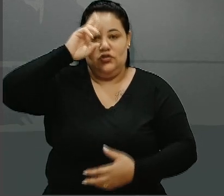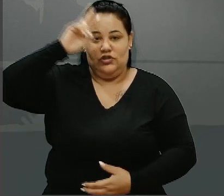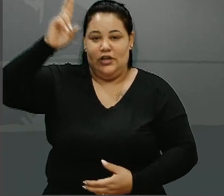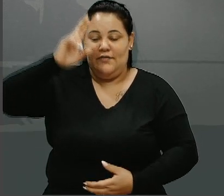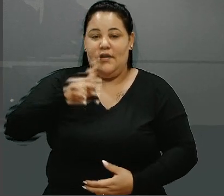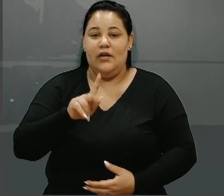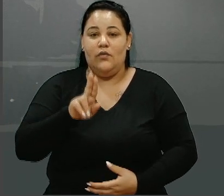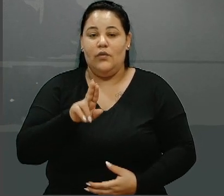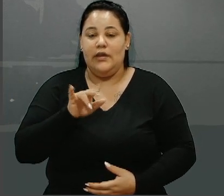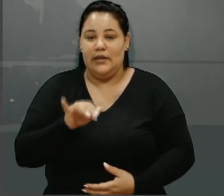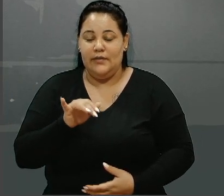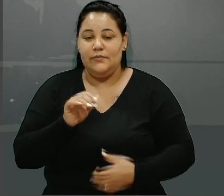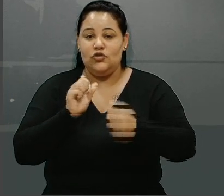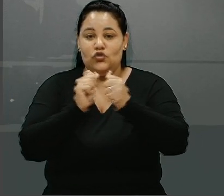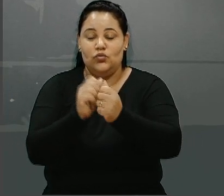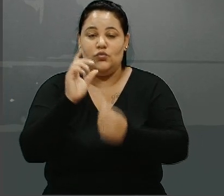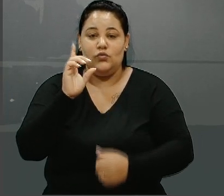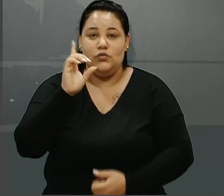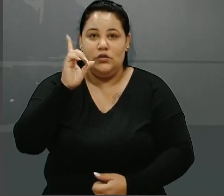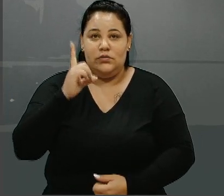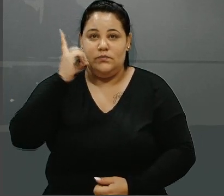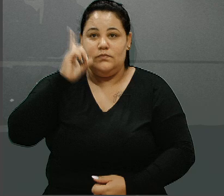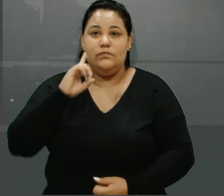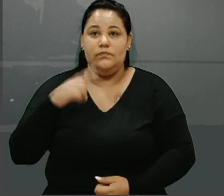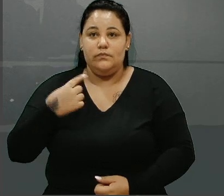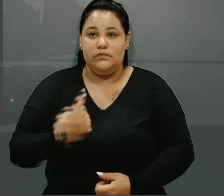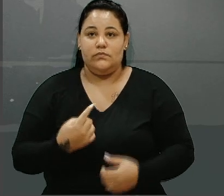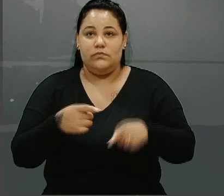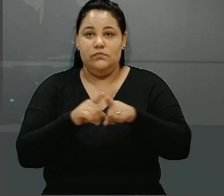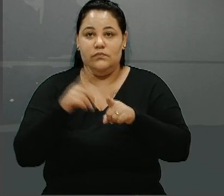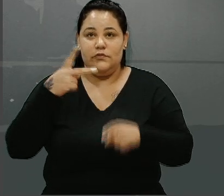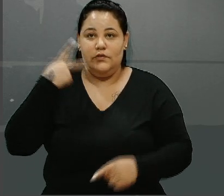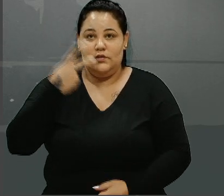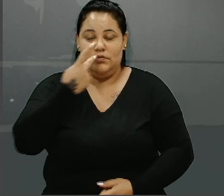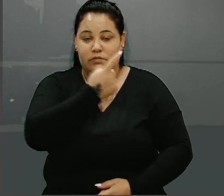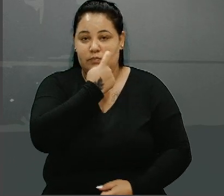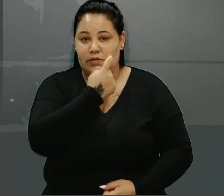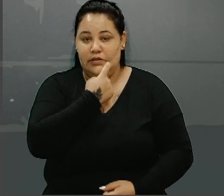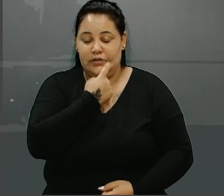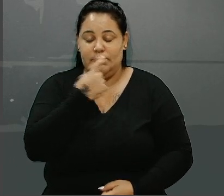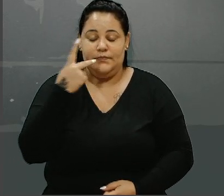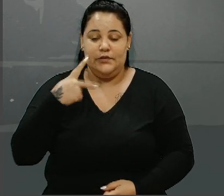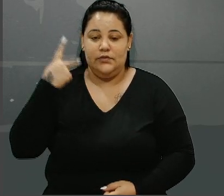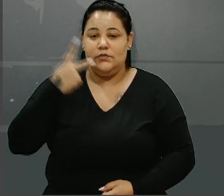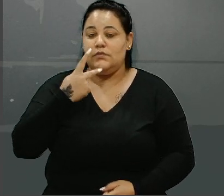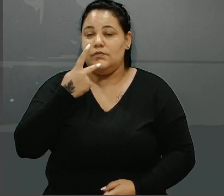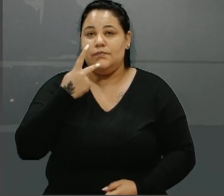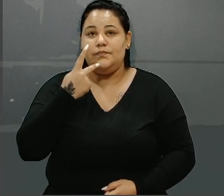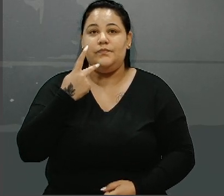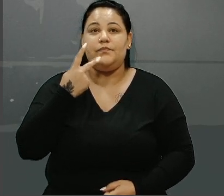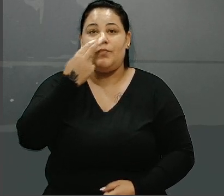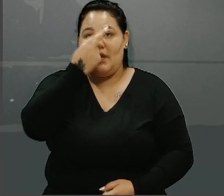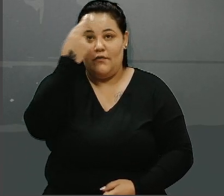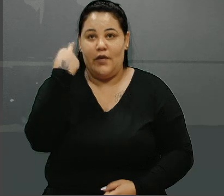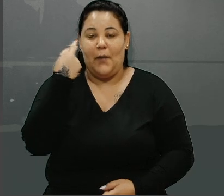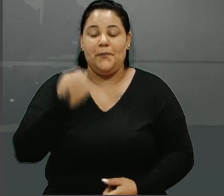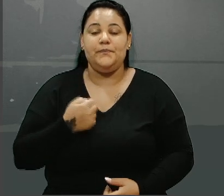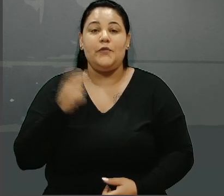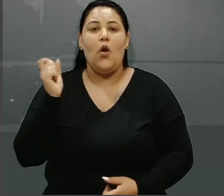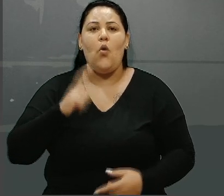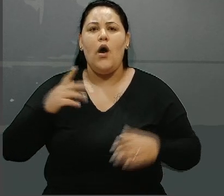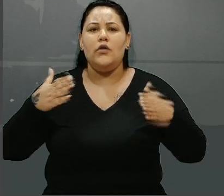tema, junto com a deputada Denise Pessoa, está aí o vereador Petrini, o vereador Rafael. E qual foi a surpresa?